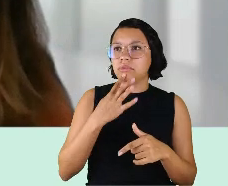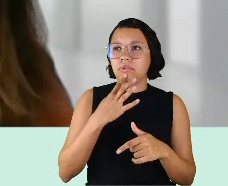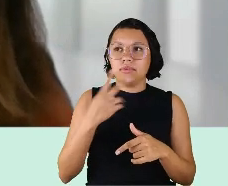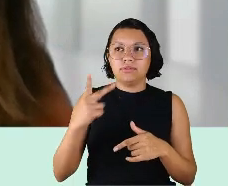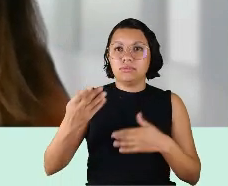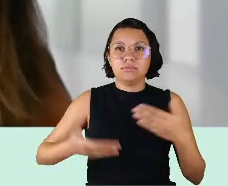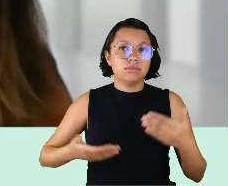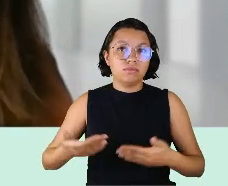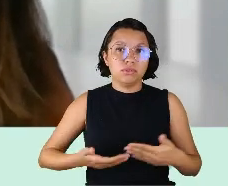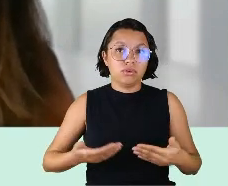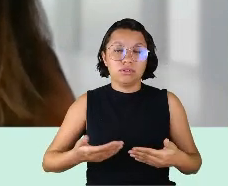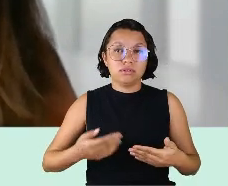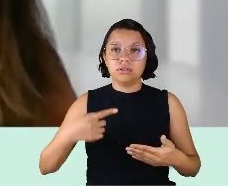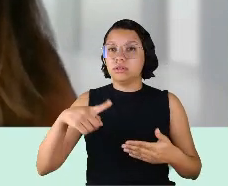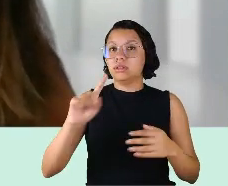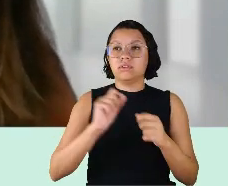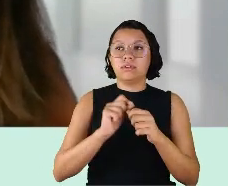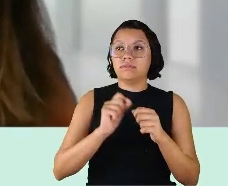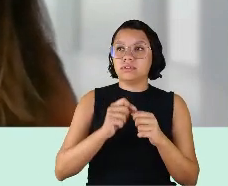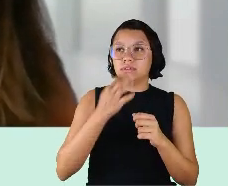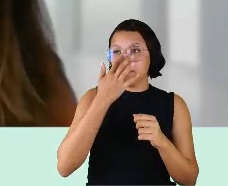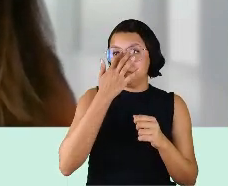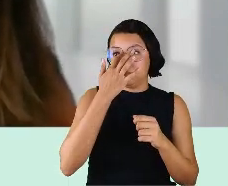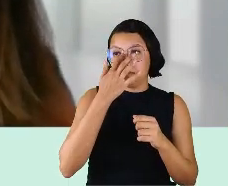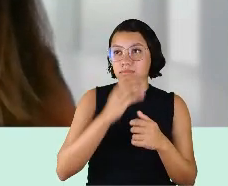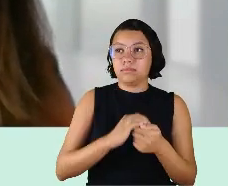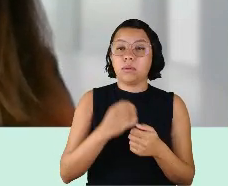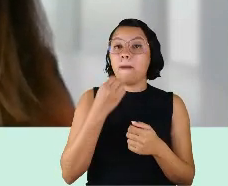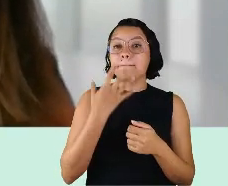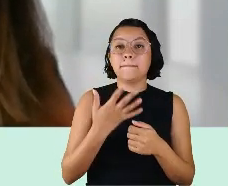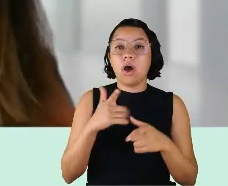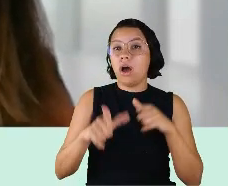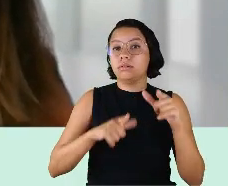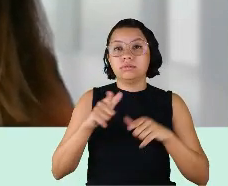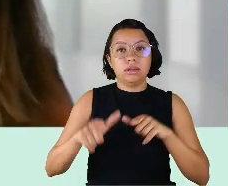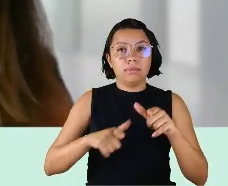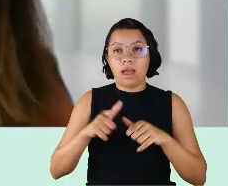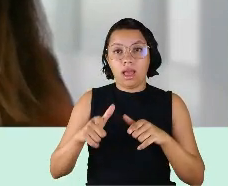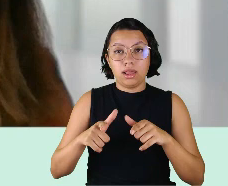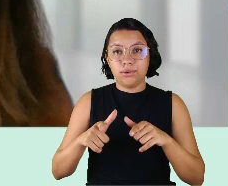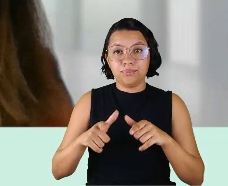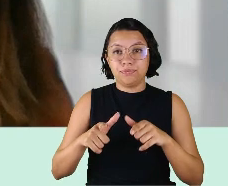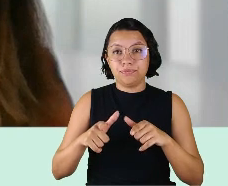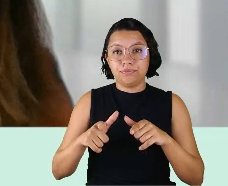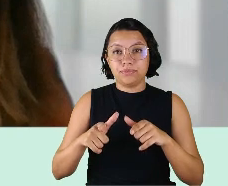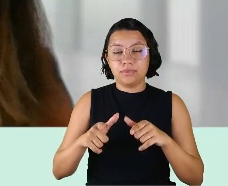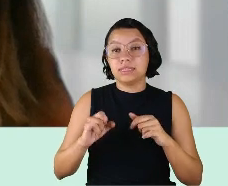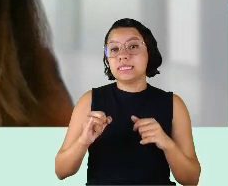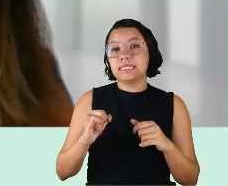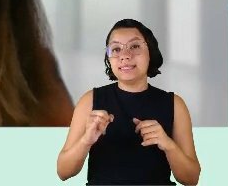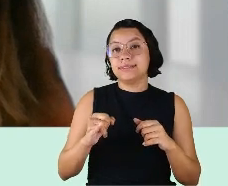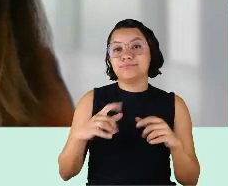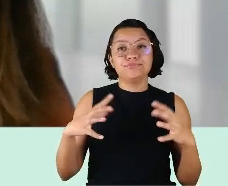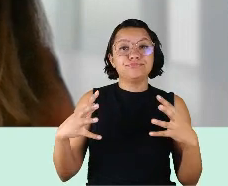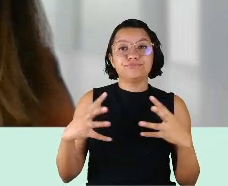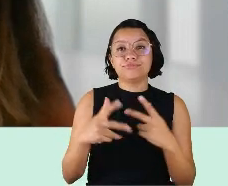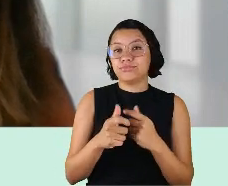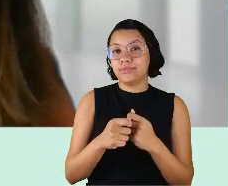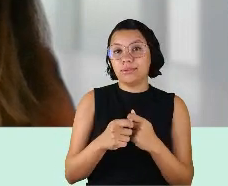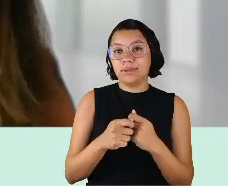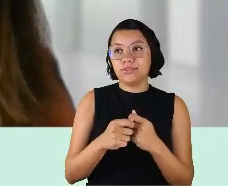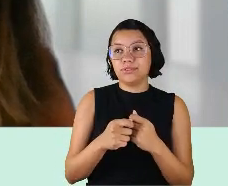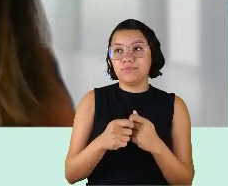seus servidores, não vai fazer uma coisa boa estando totalmente, né,